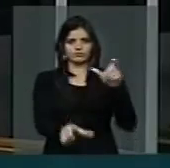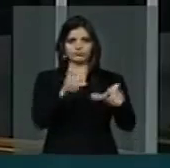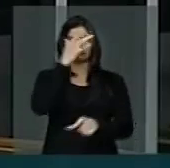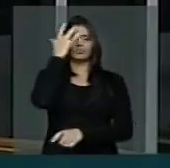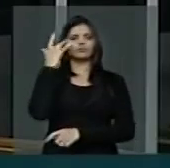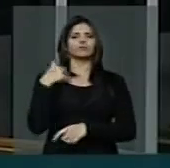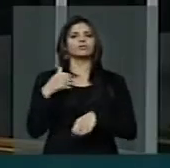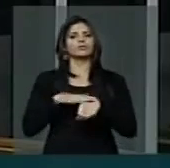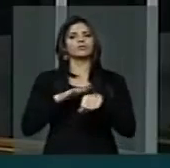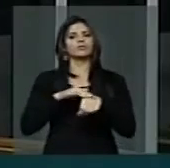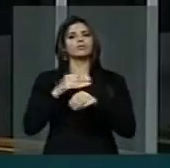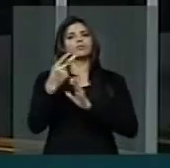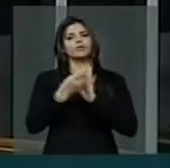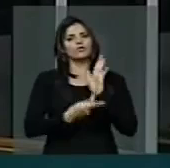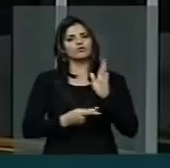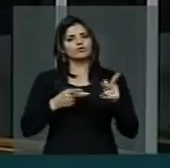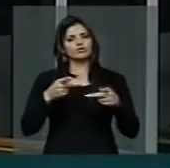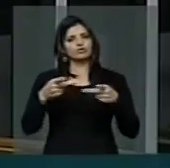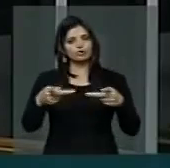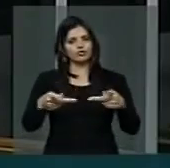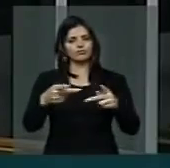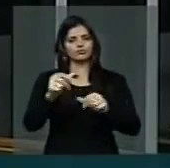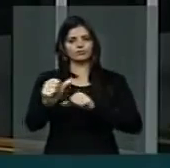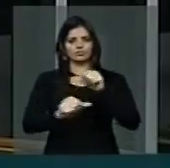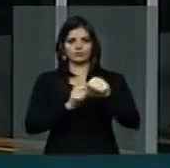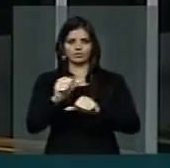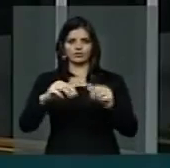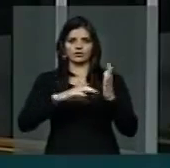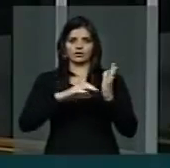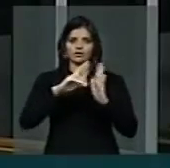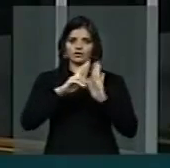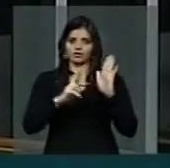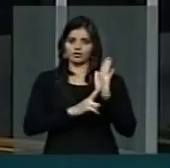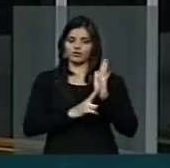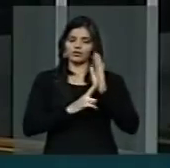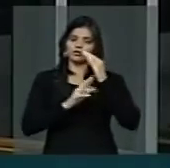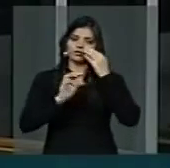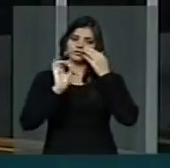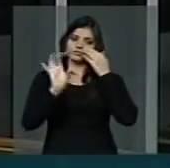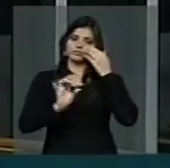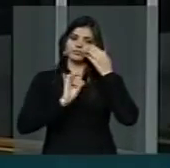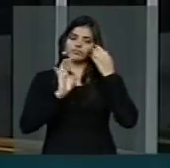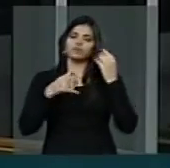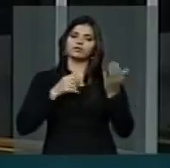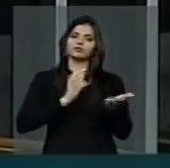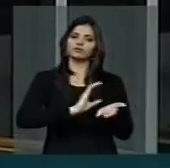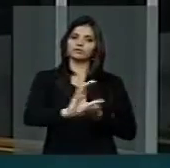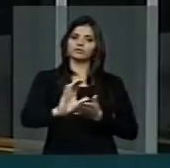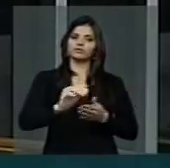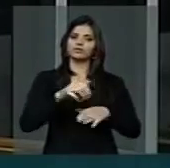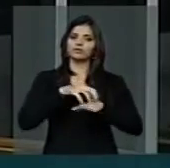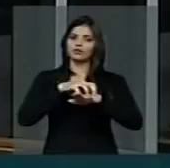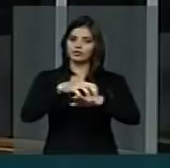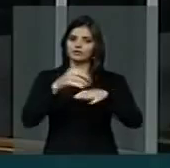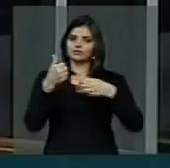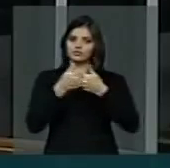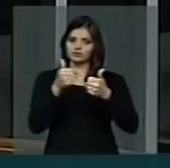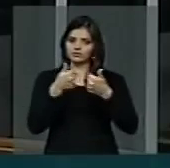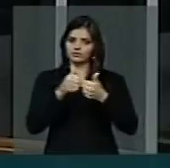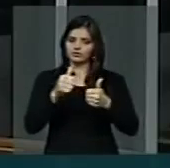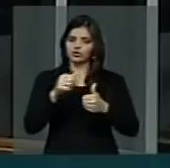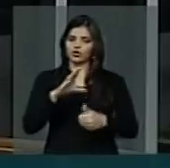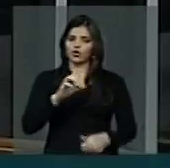relação ao projeto alterado do Senado que cria o regime especial de investimentos para o transporte